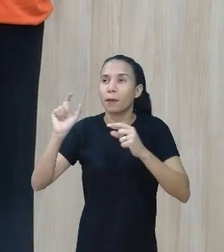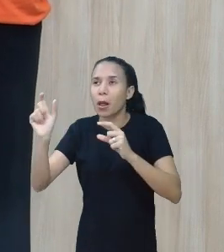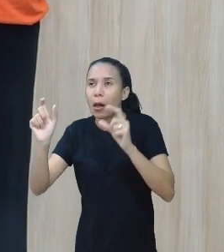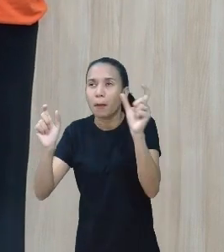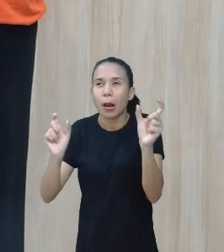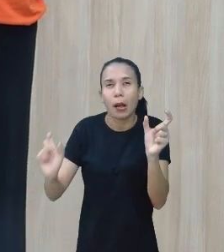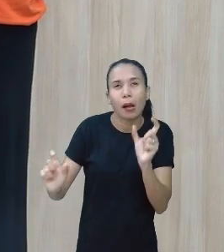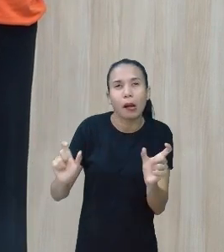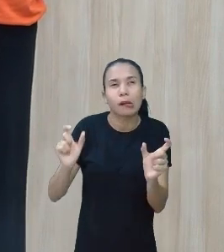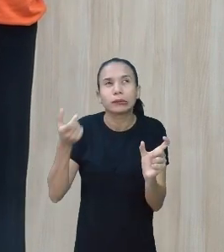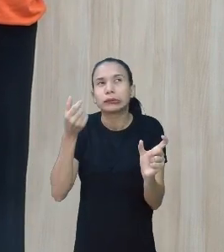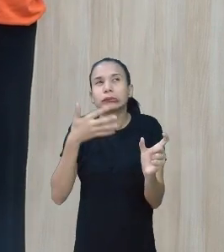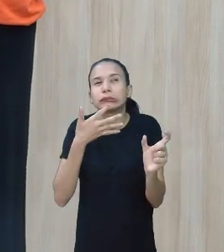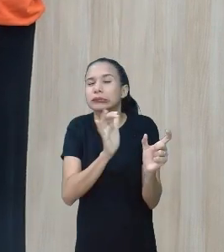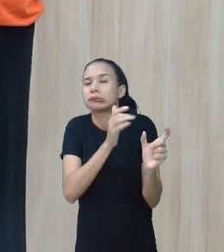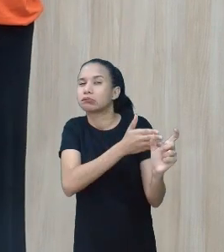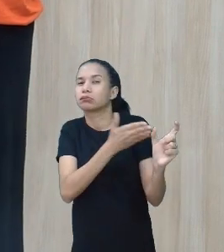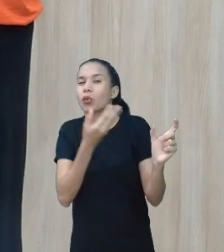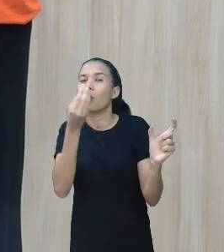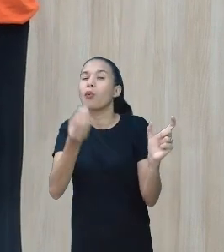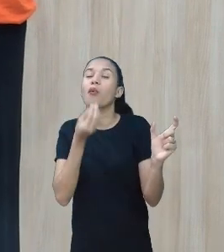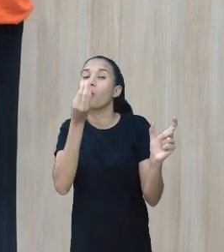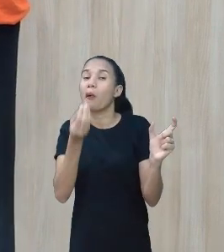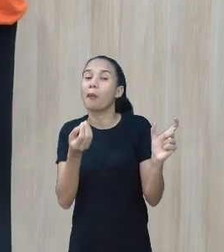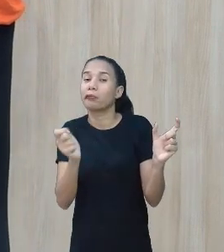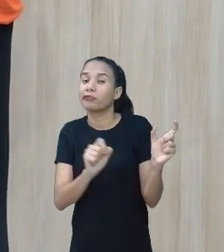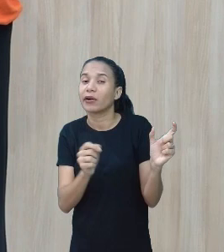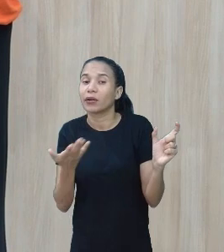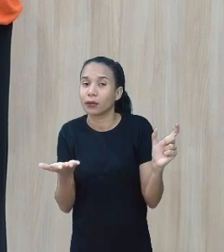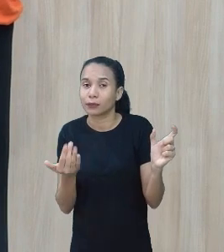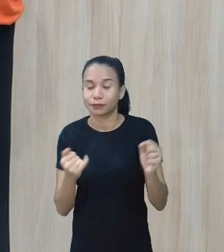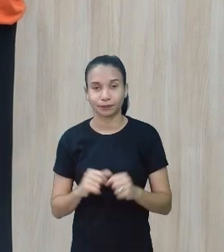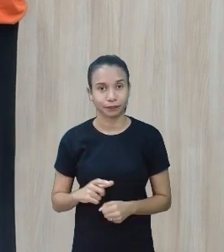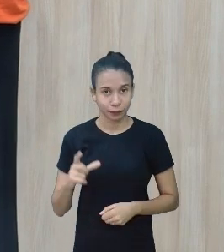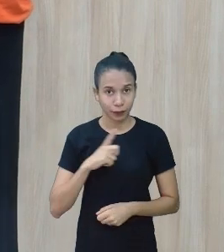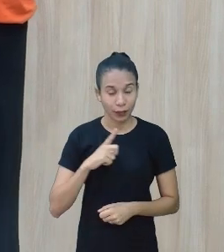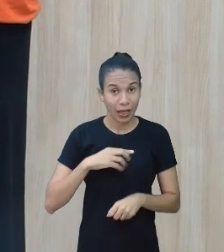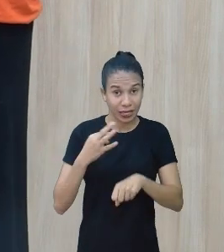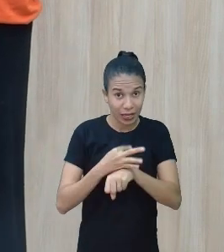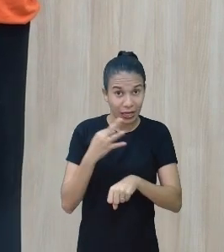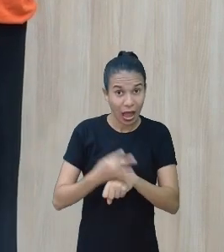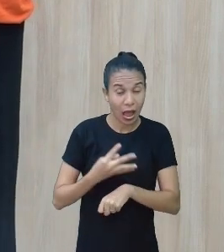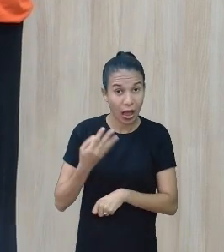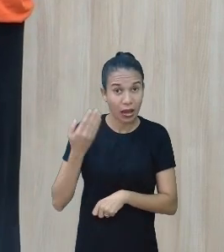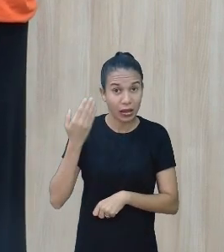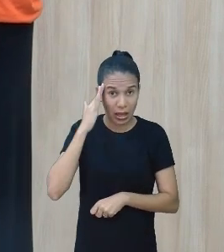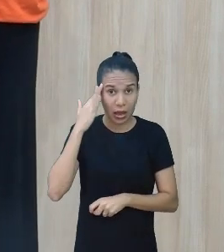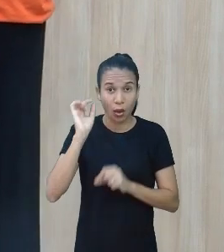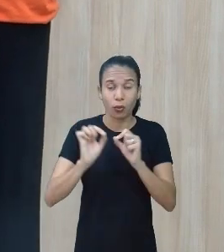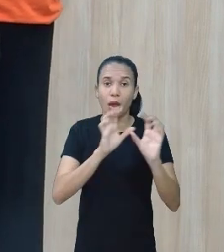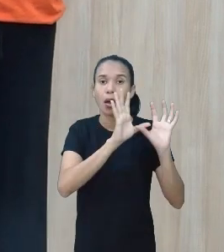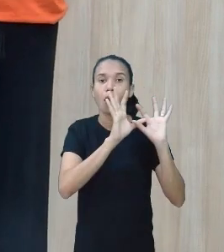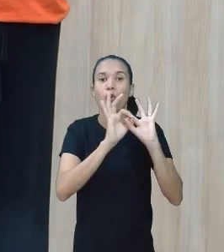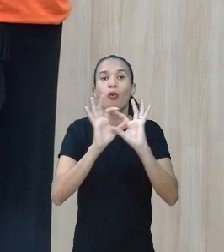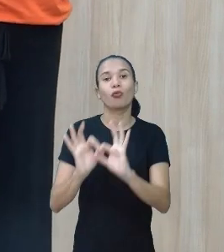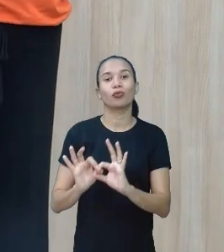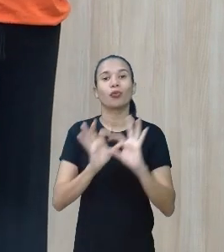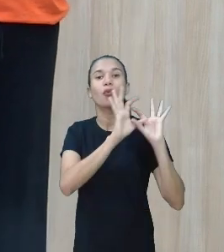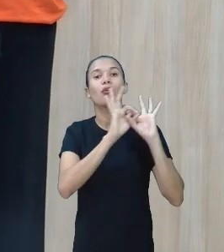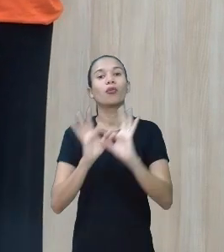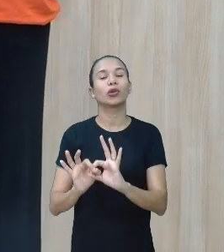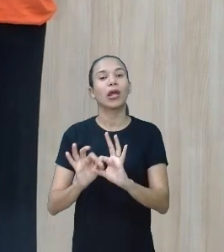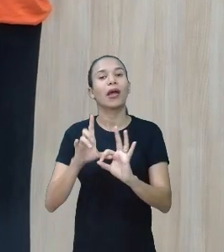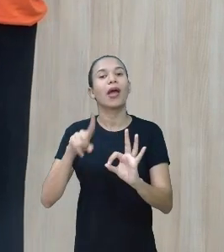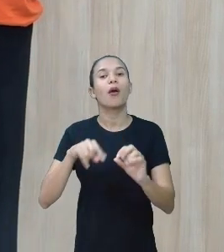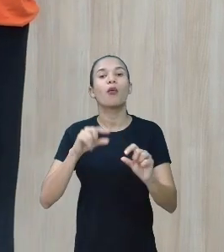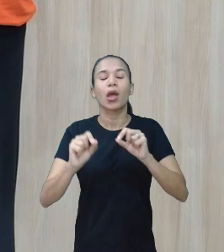outra palavra que você não conheça o significado? Você vai tentar entender pelo contexto. O que é o contexto?